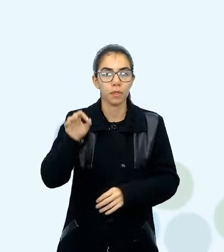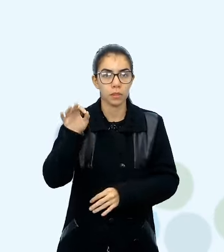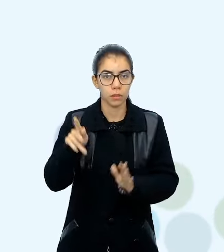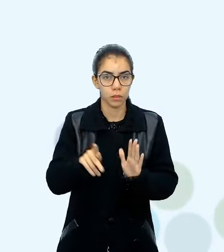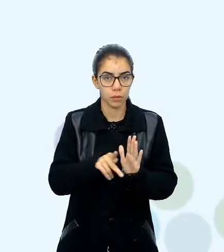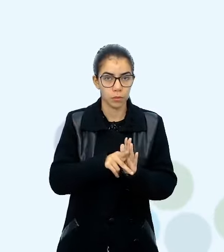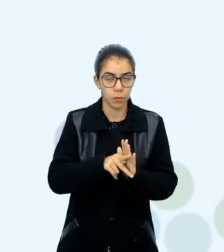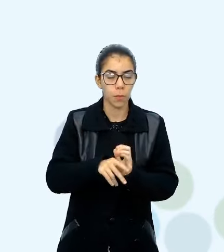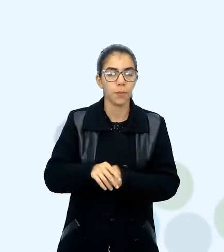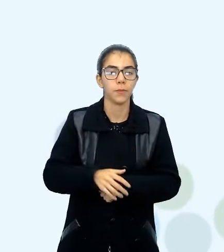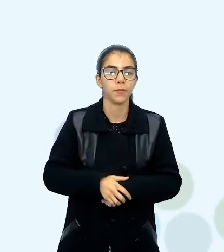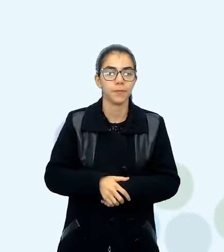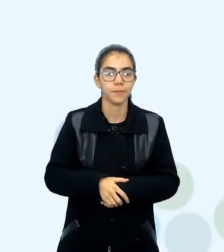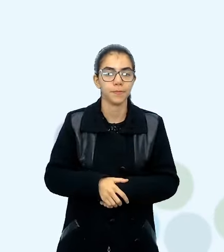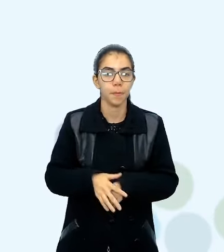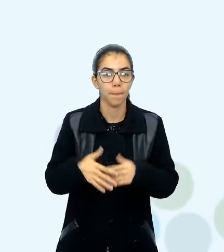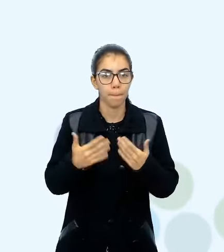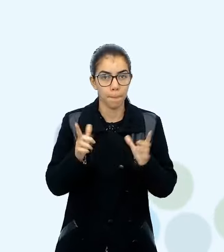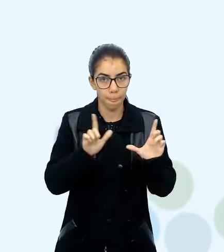O próximo.